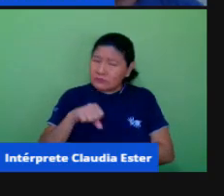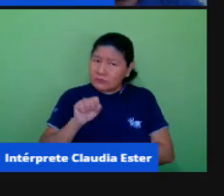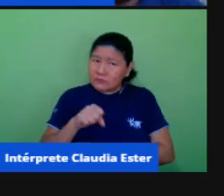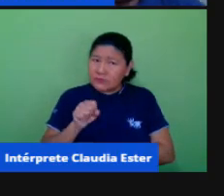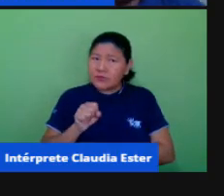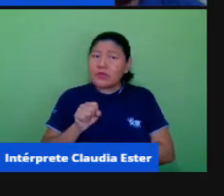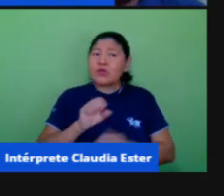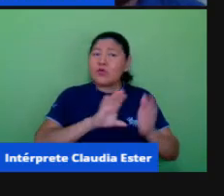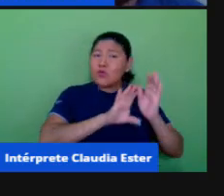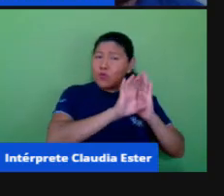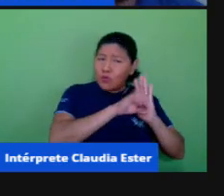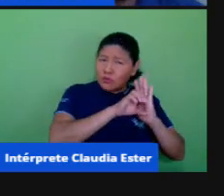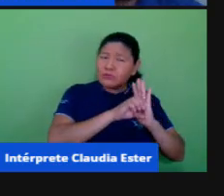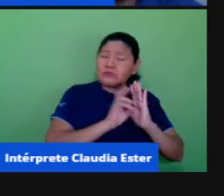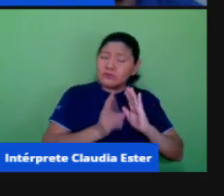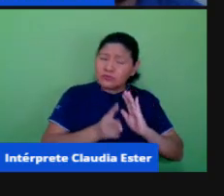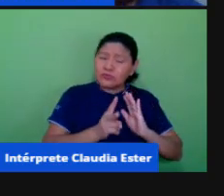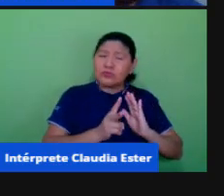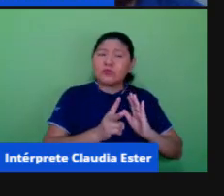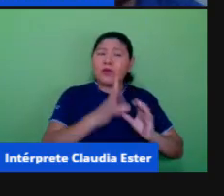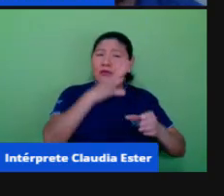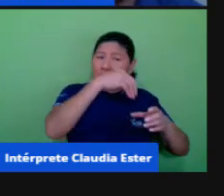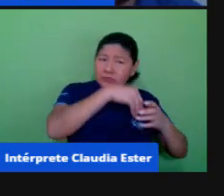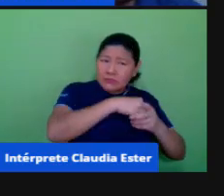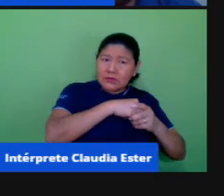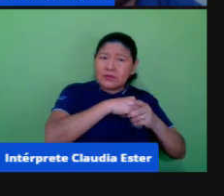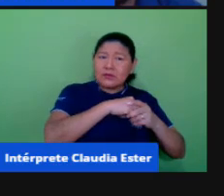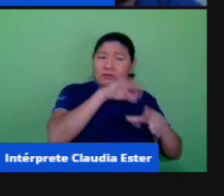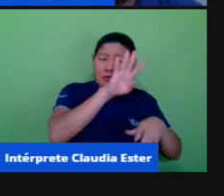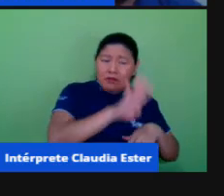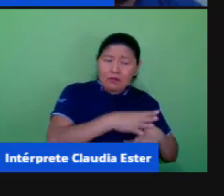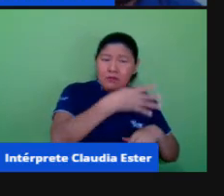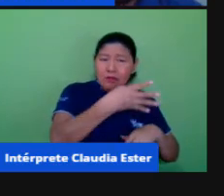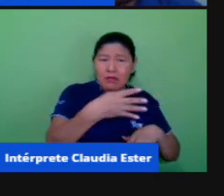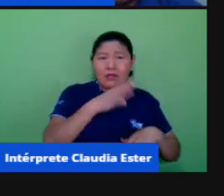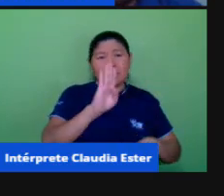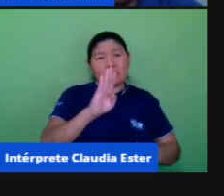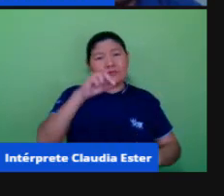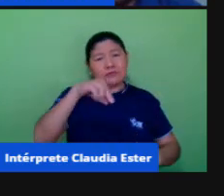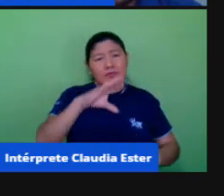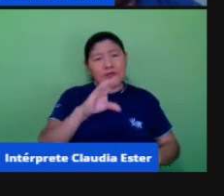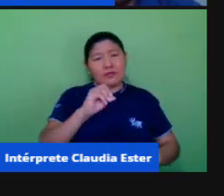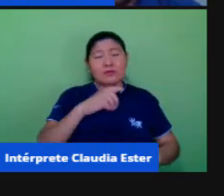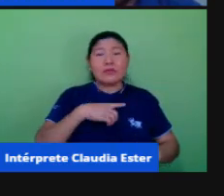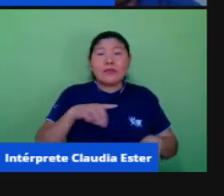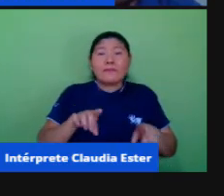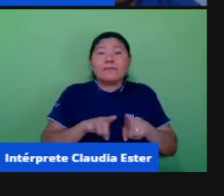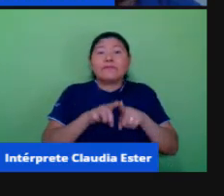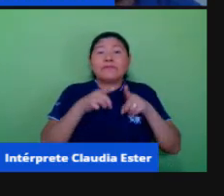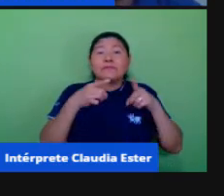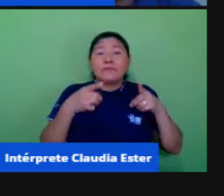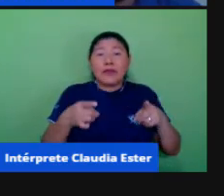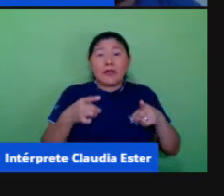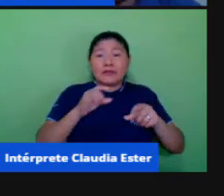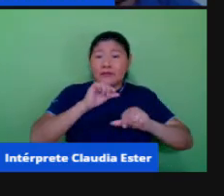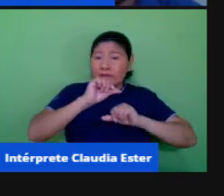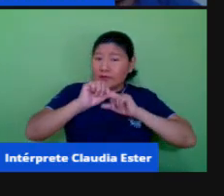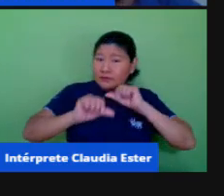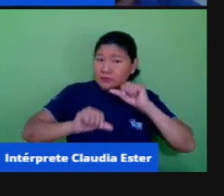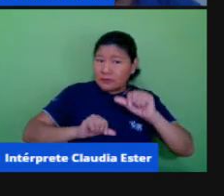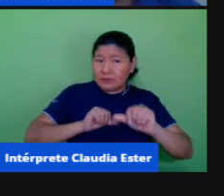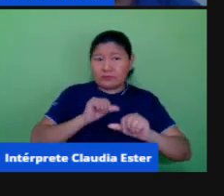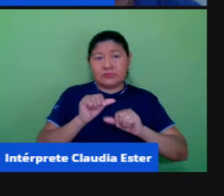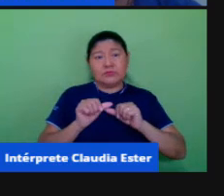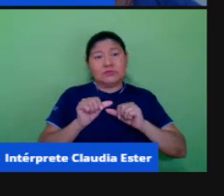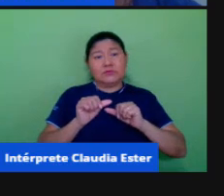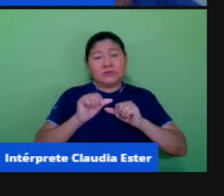ele continua ali, ele continua sendo estudado normalmente. Só que ele passa por uma ampliação.